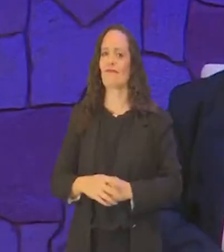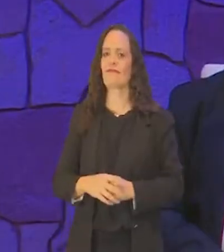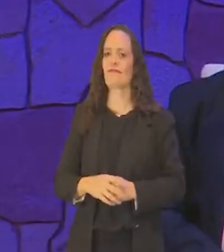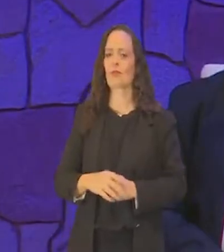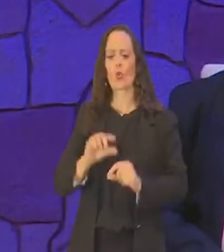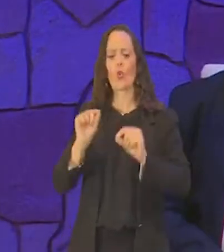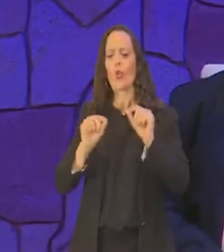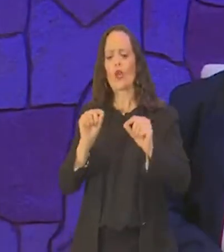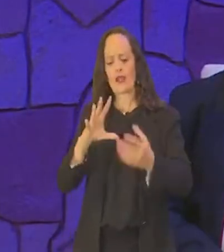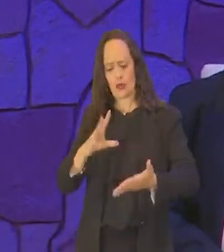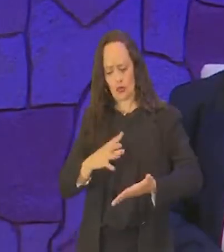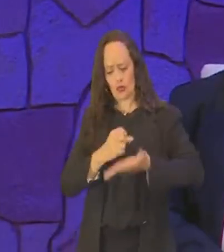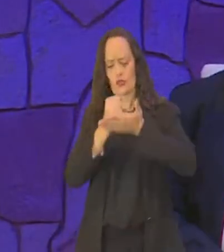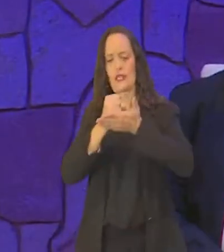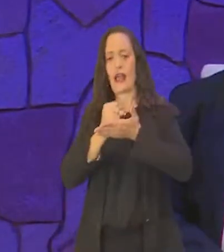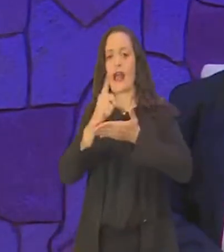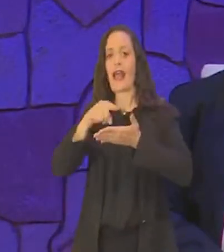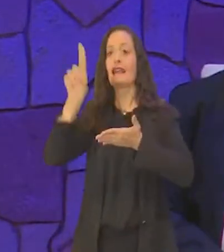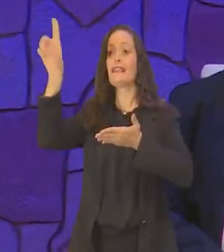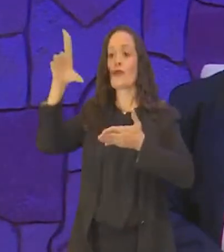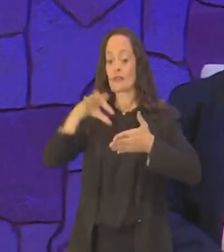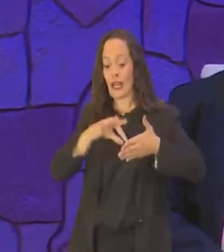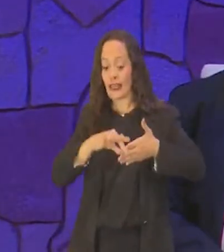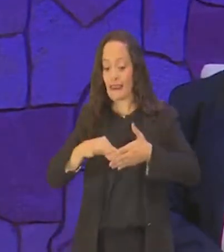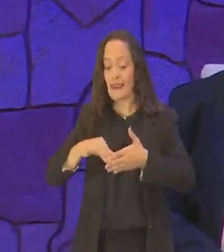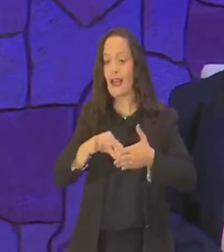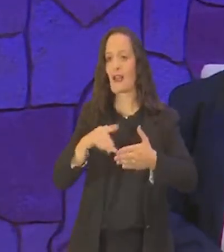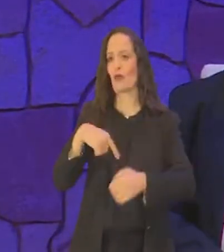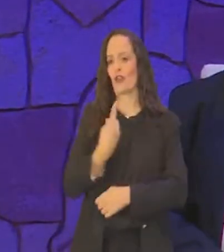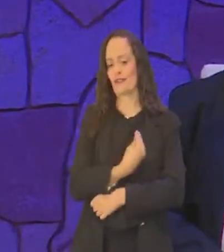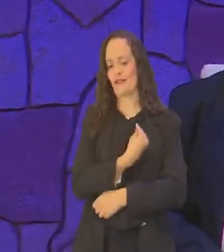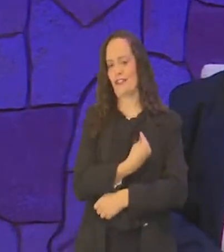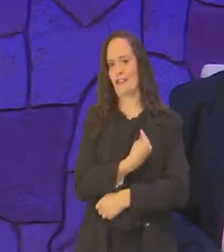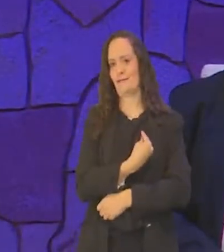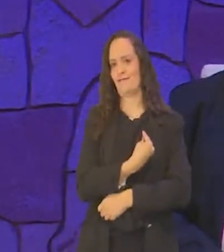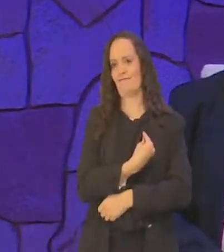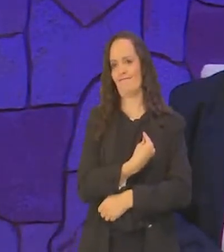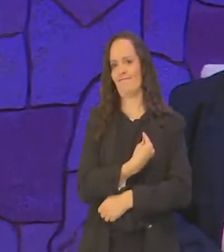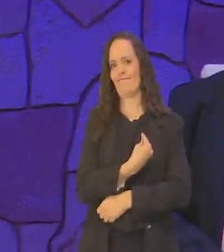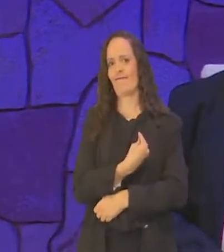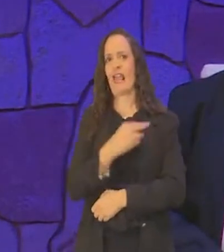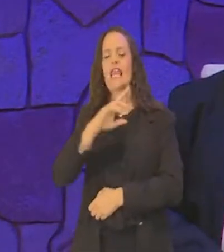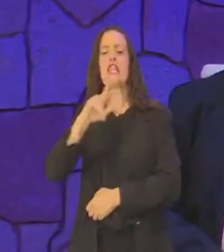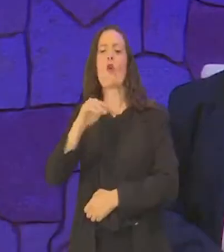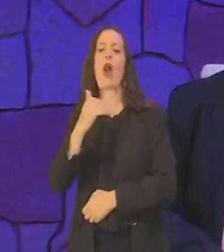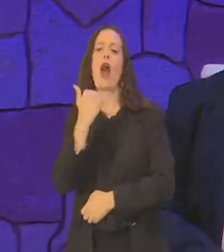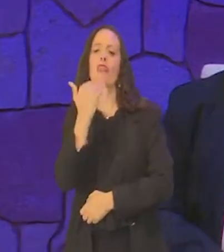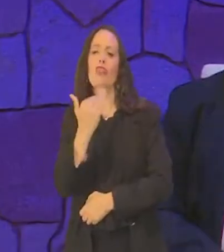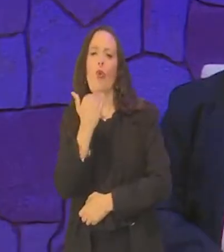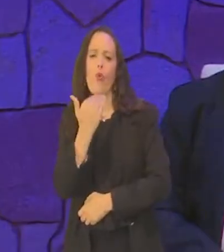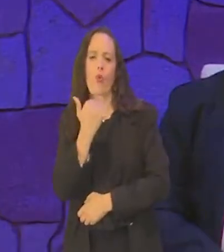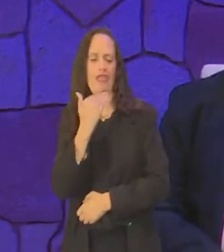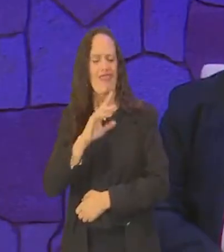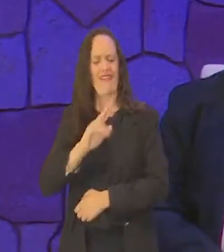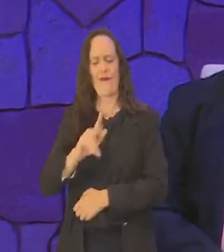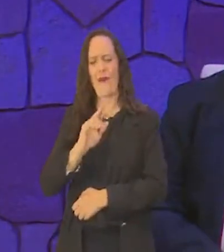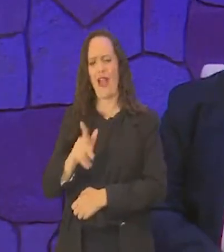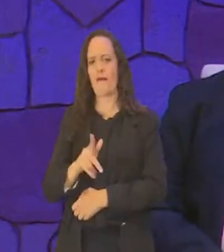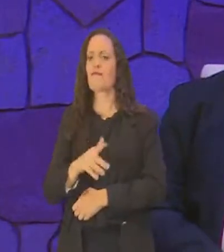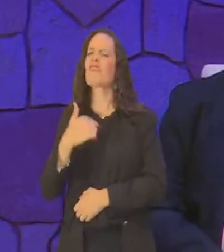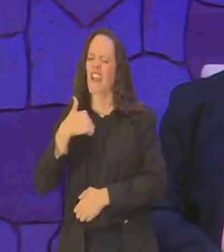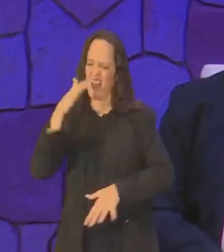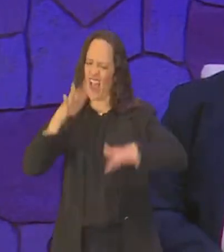é saber que Ele está nos guiando, e nada é por um acaso. Às vezes fazemos